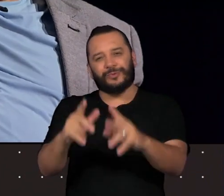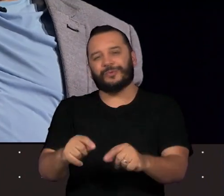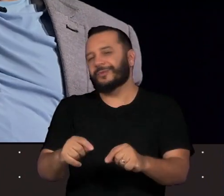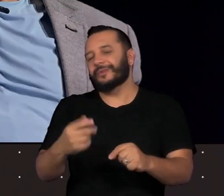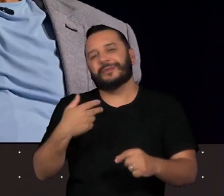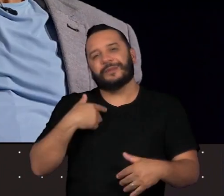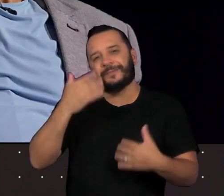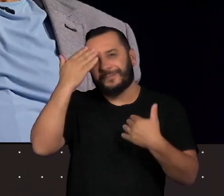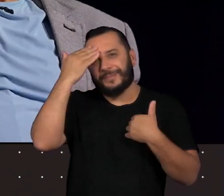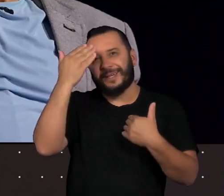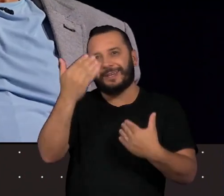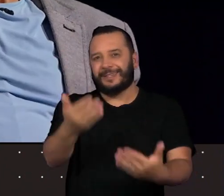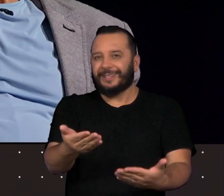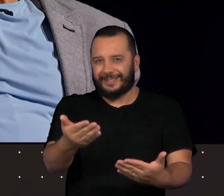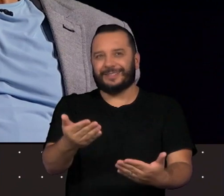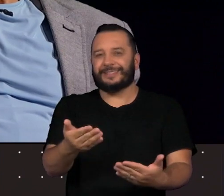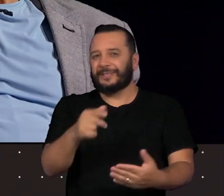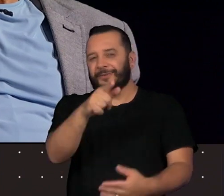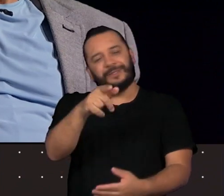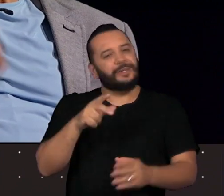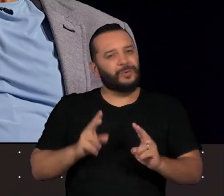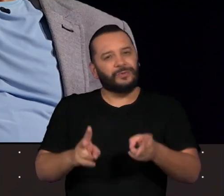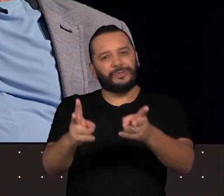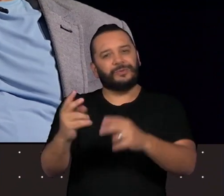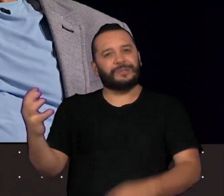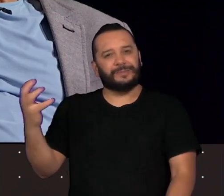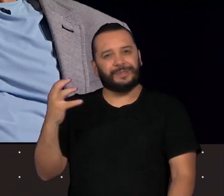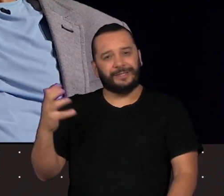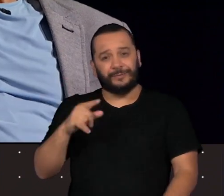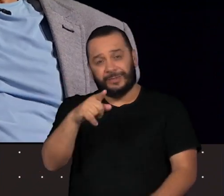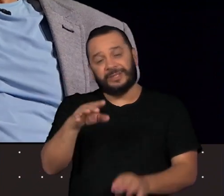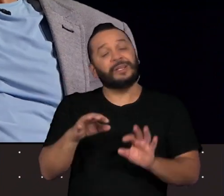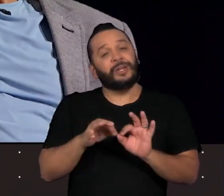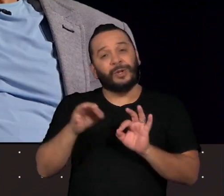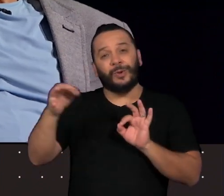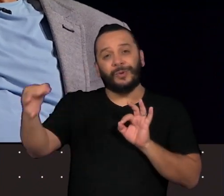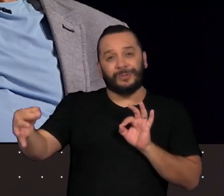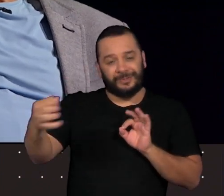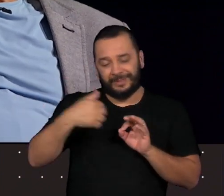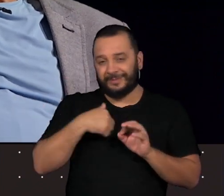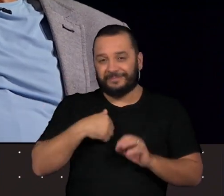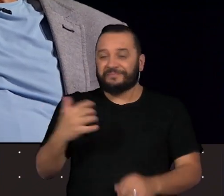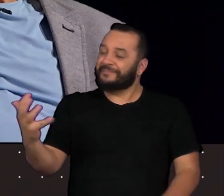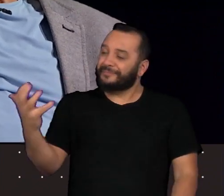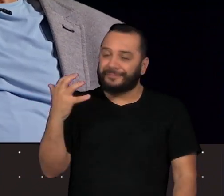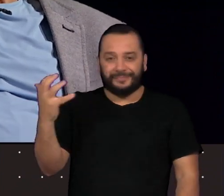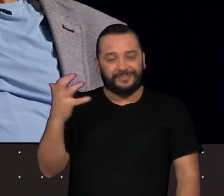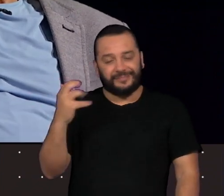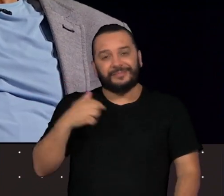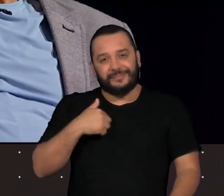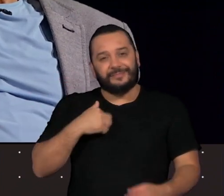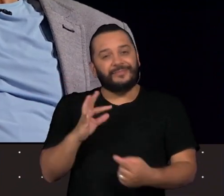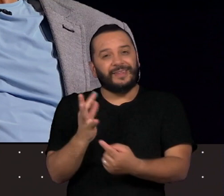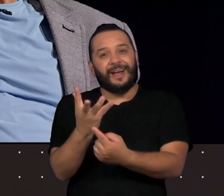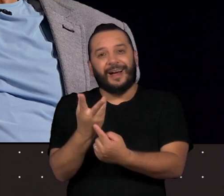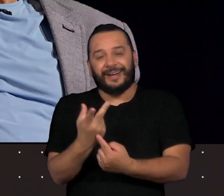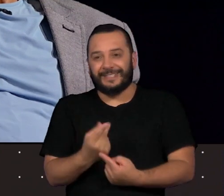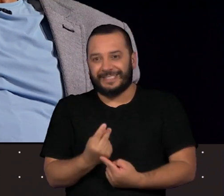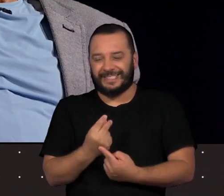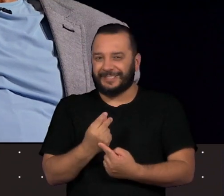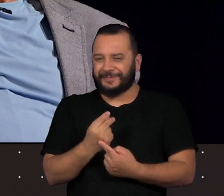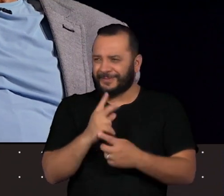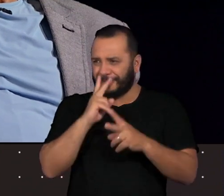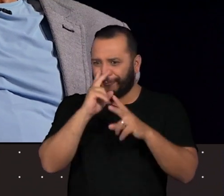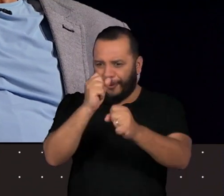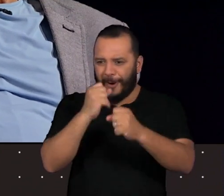isso significa ainda continua sempre me inspirando mesmo à distância não só essa aveia artística que para mim foi cada vez germinando mais